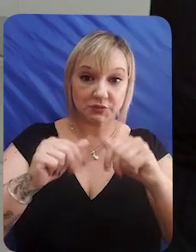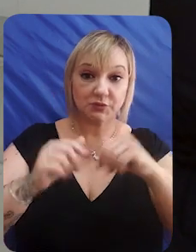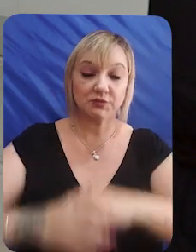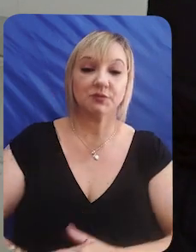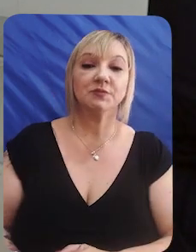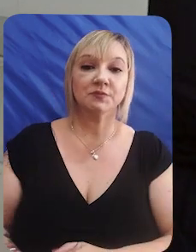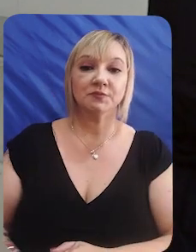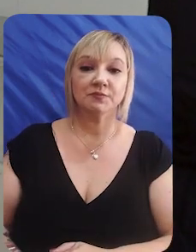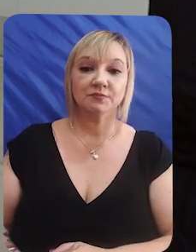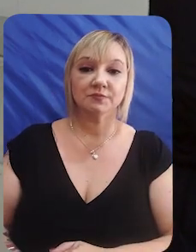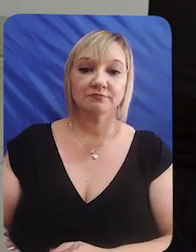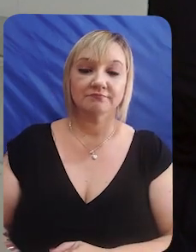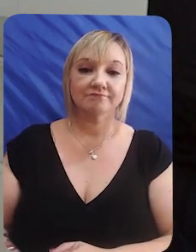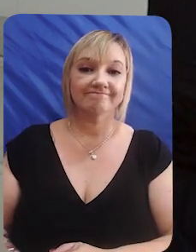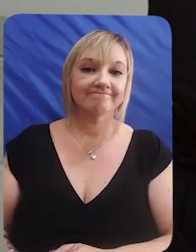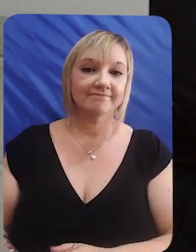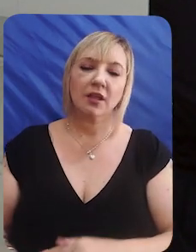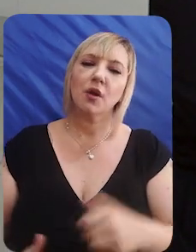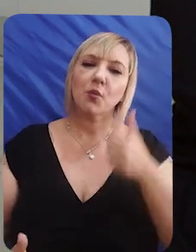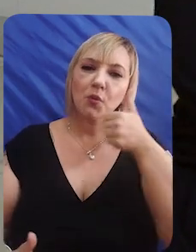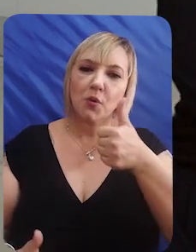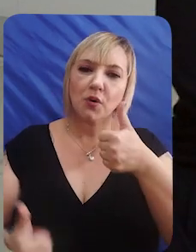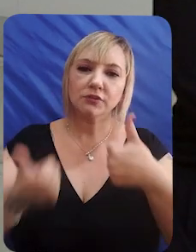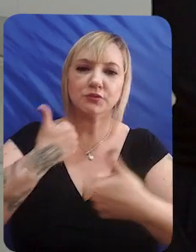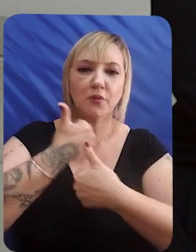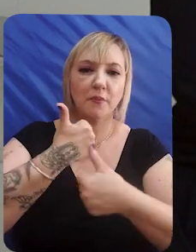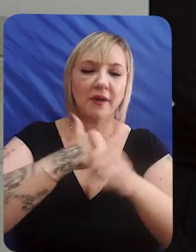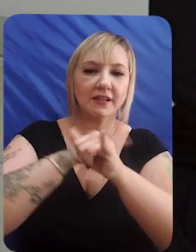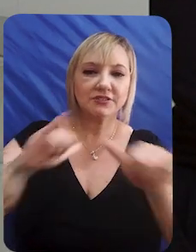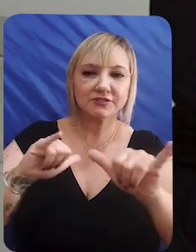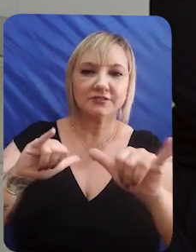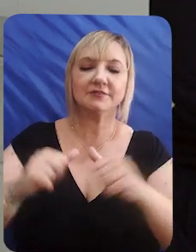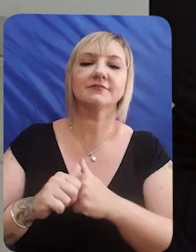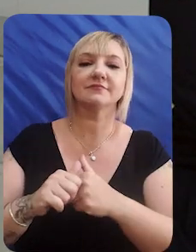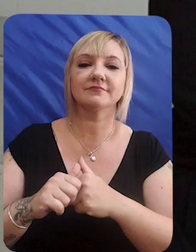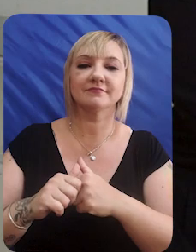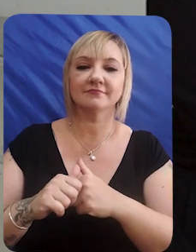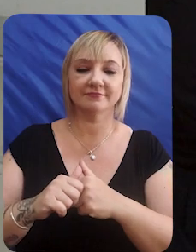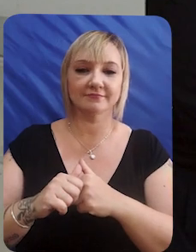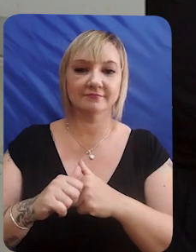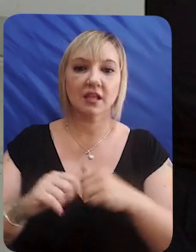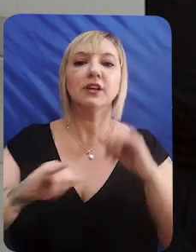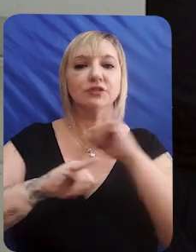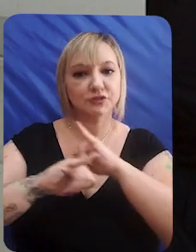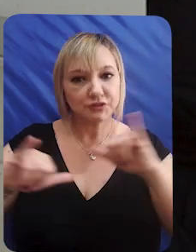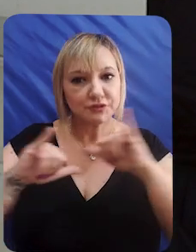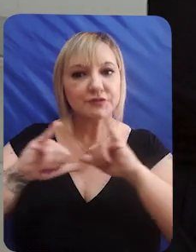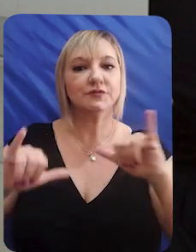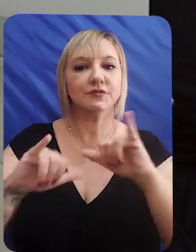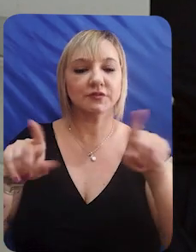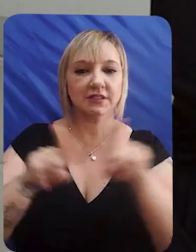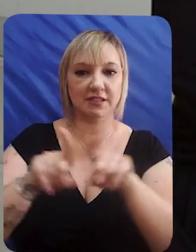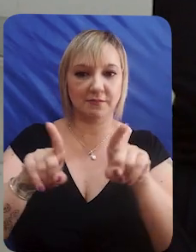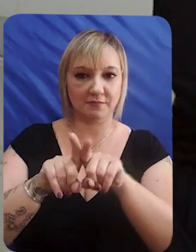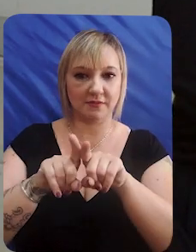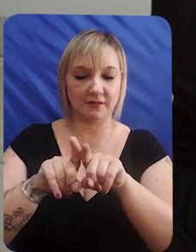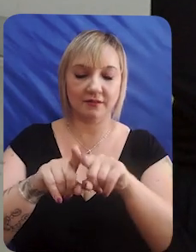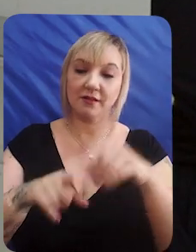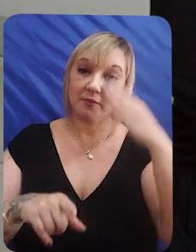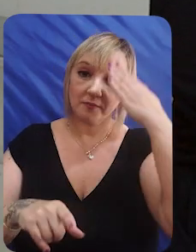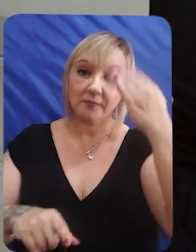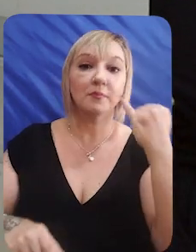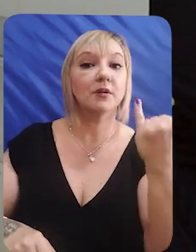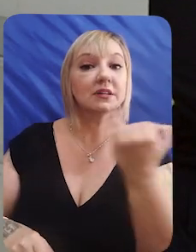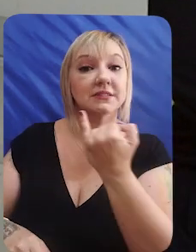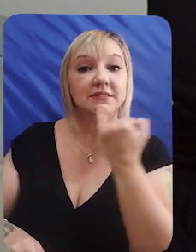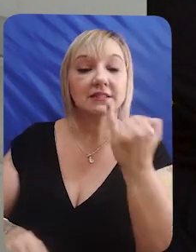viu? Curte, compartilhe, curte o nosso vídeo aí, dá o seu like aí também, divulgue, compartilhe, viu? É muito importante